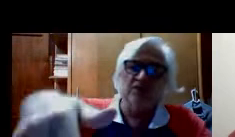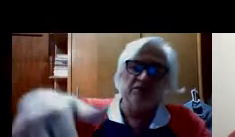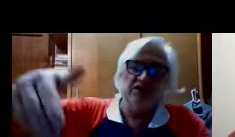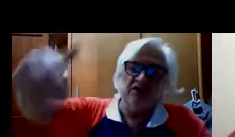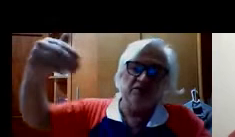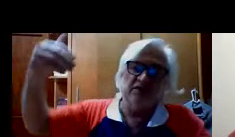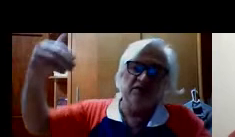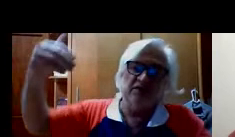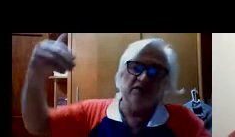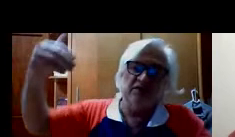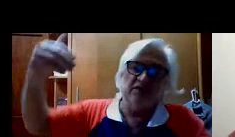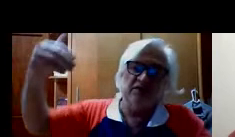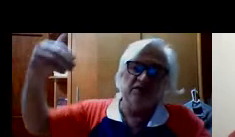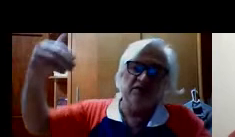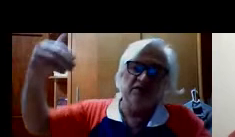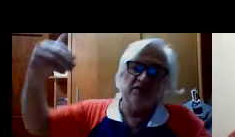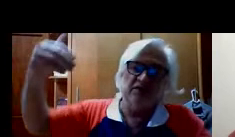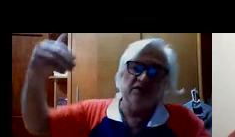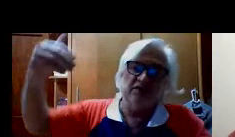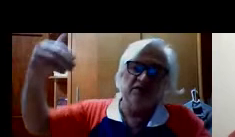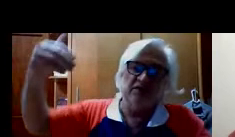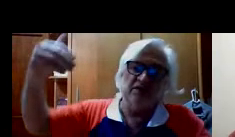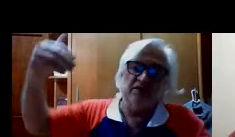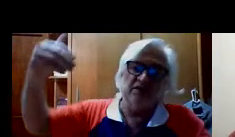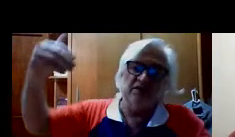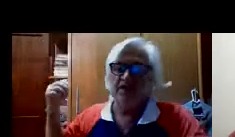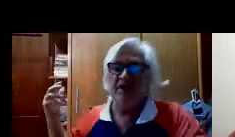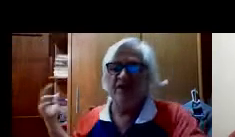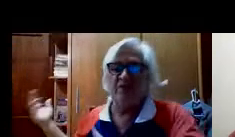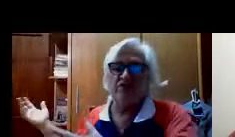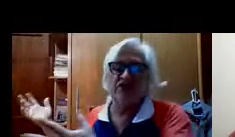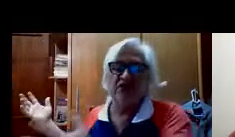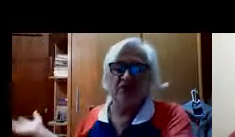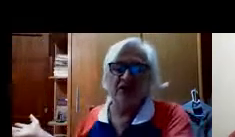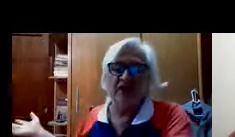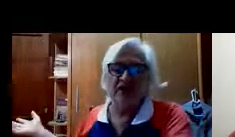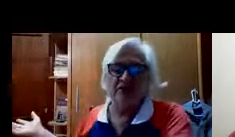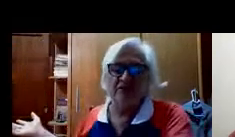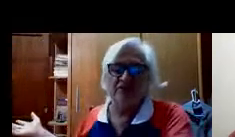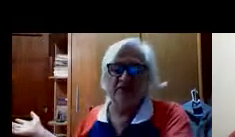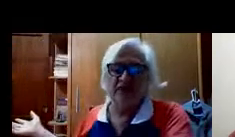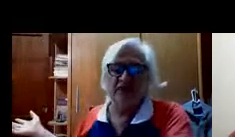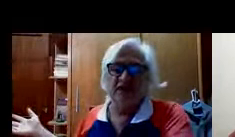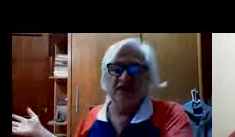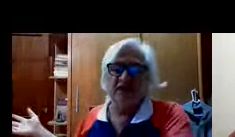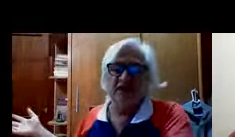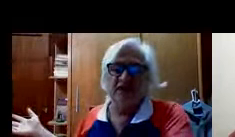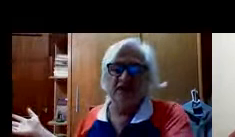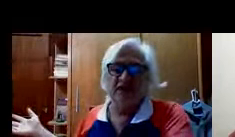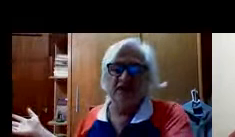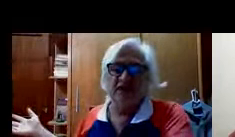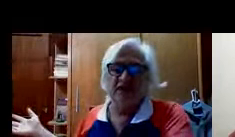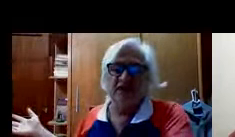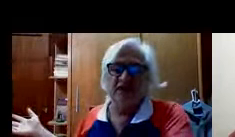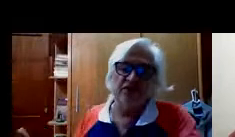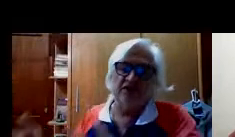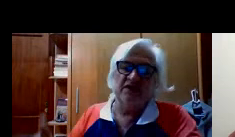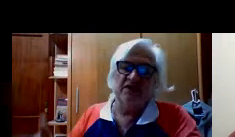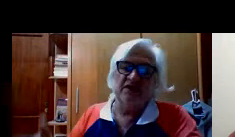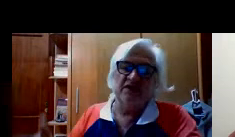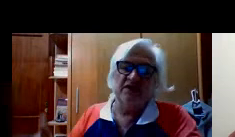fazer o alumínio. Então, para fazer o alumínio, a gente vai ver daqui a pouco, a gente pega a bauxita, que é o minério,